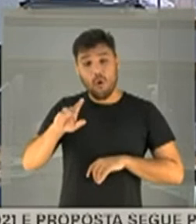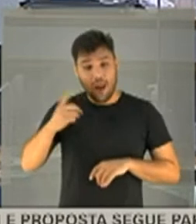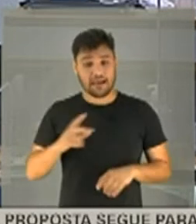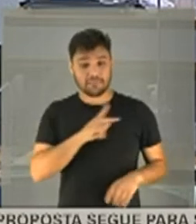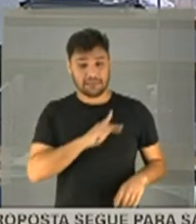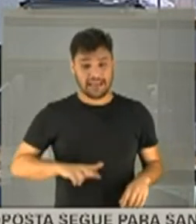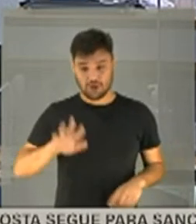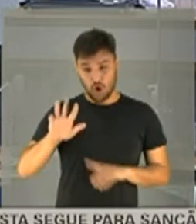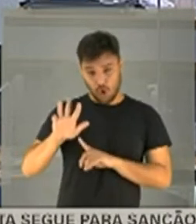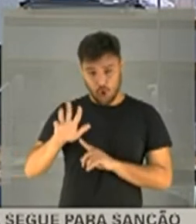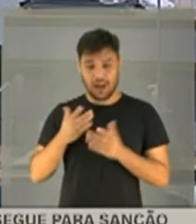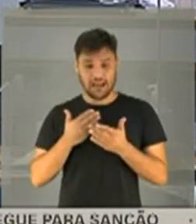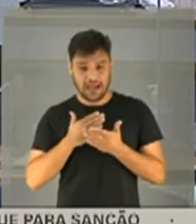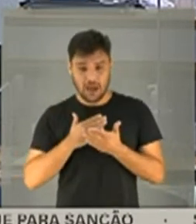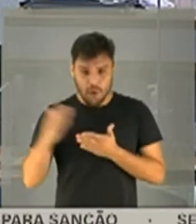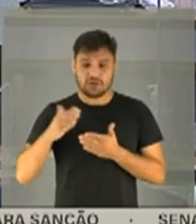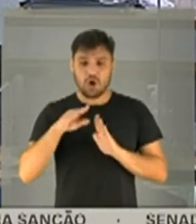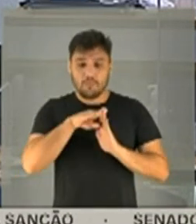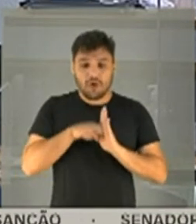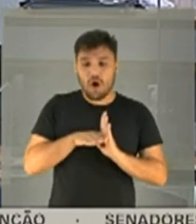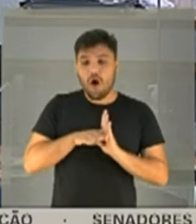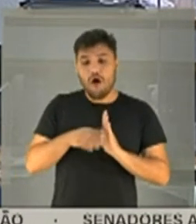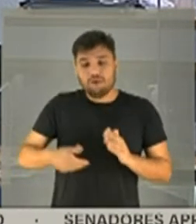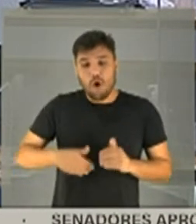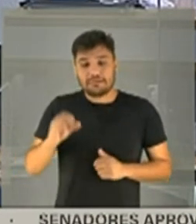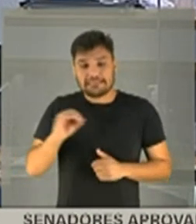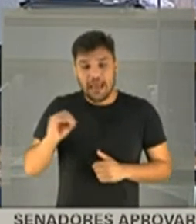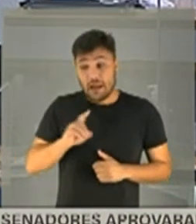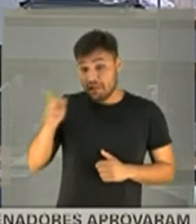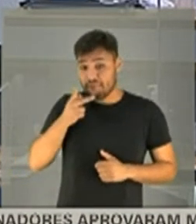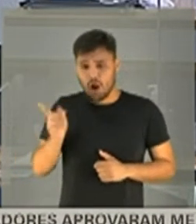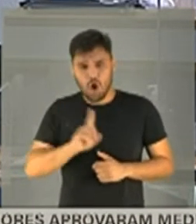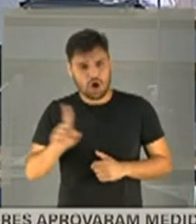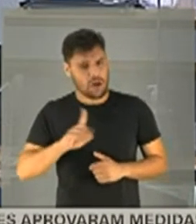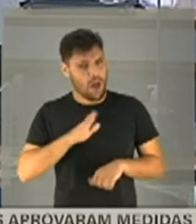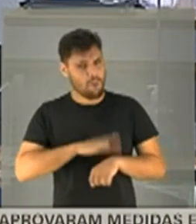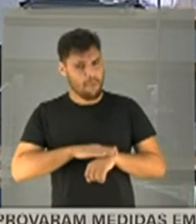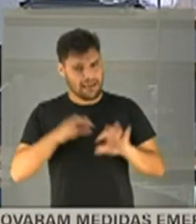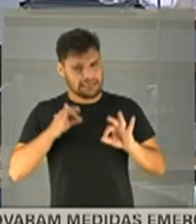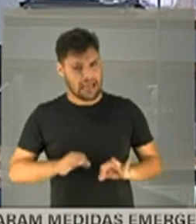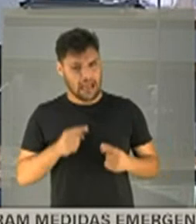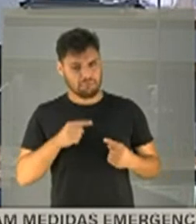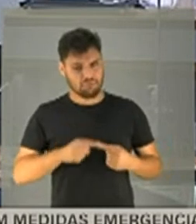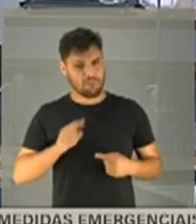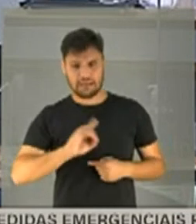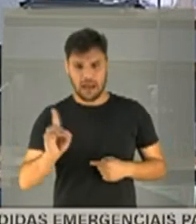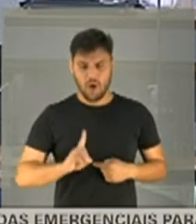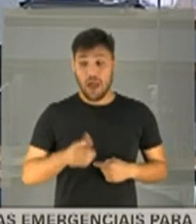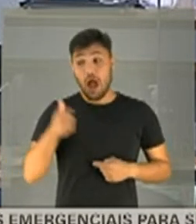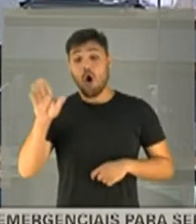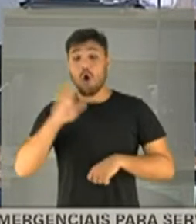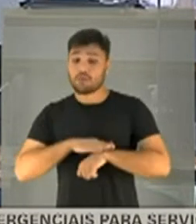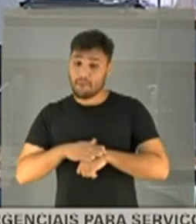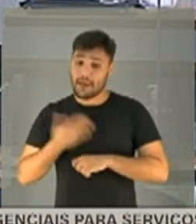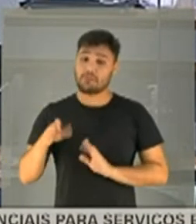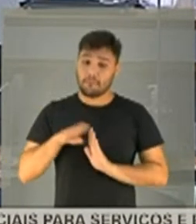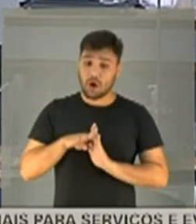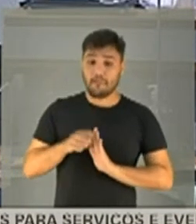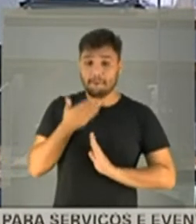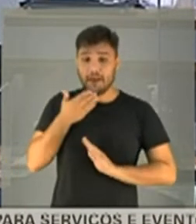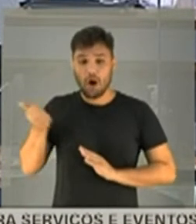Fome Zero, o Dr. César foi uma das primeiras vozes a dizer que não era momento de lançar o Fome Zero, tinha outros programas prioritários, o Dr. César